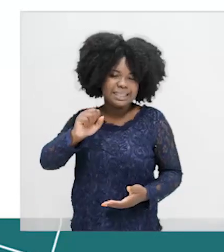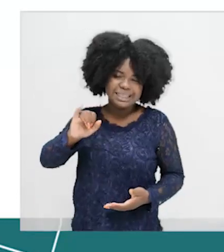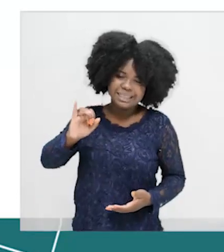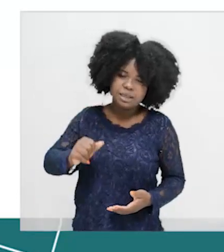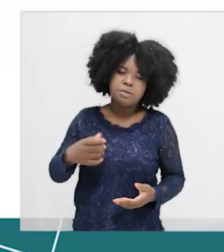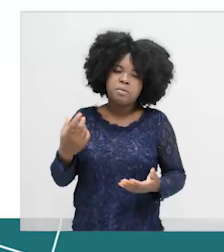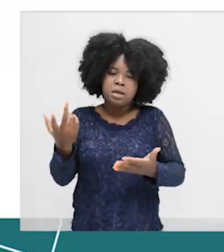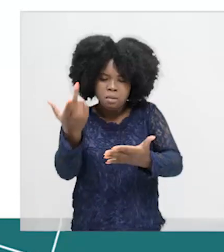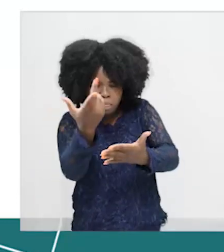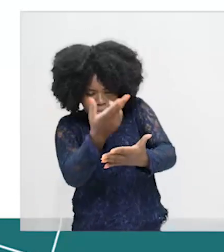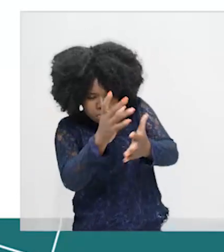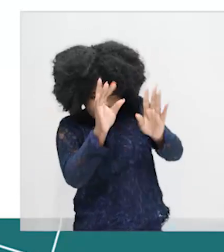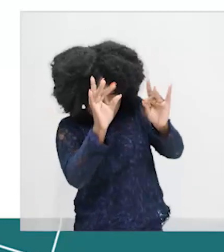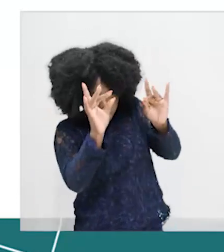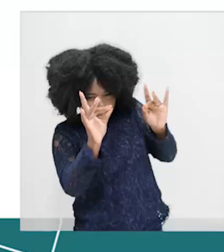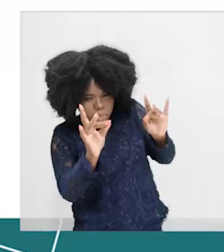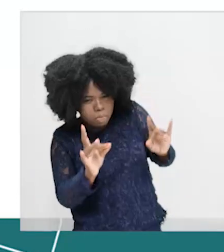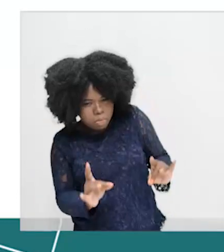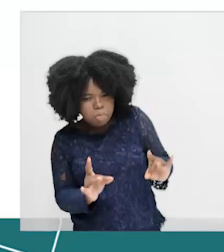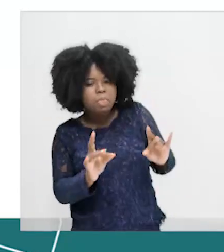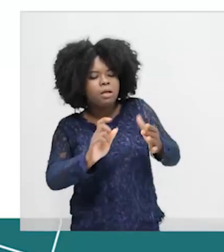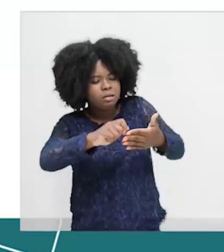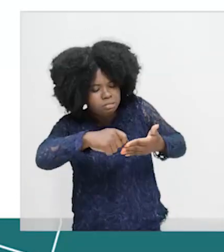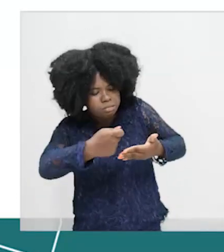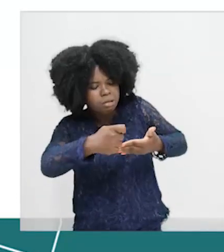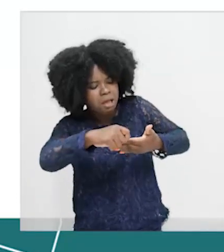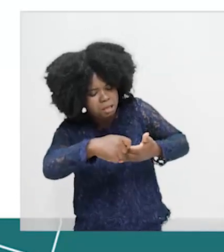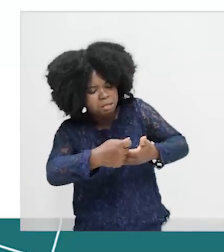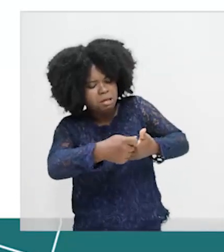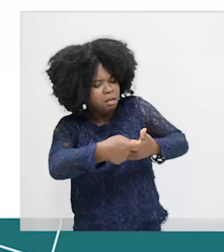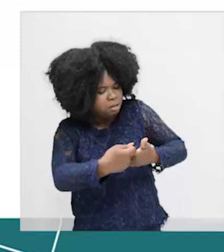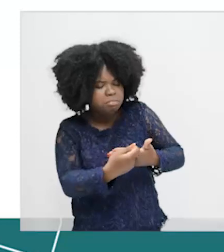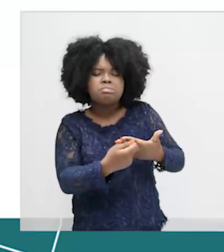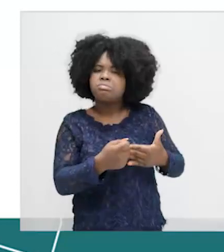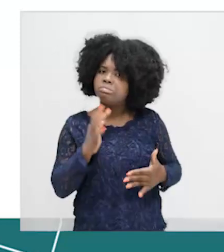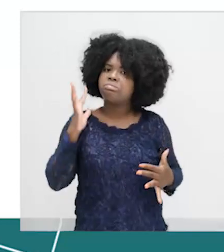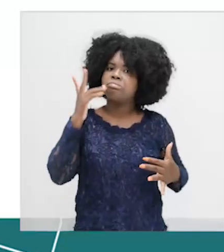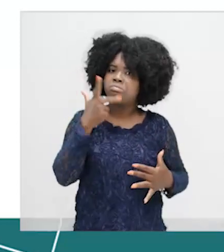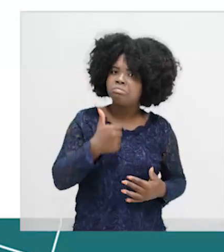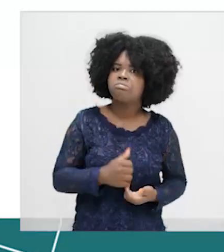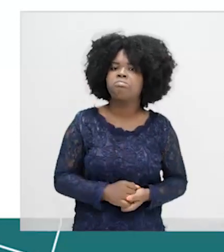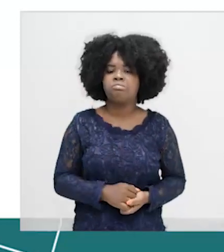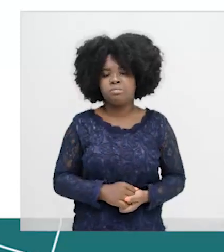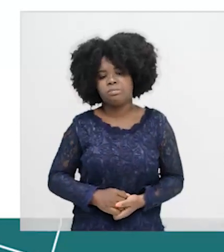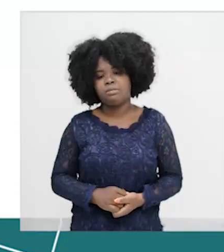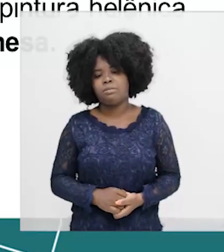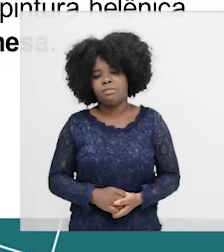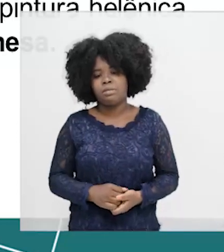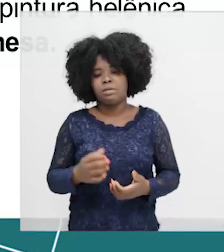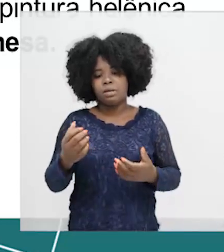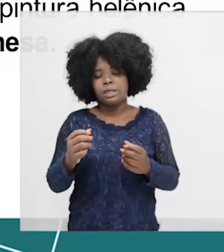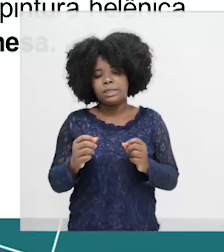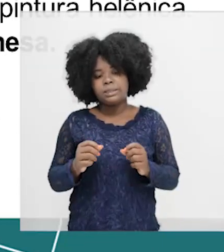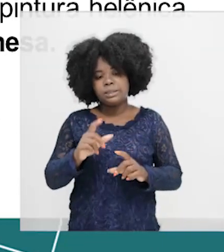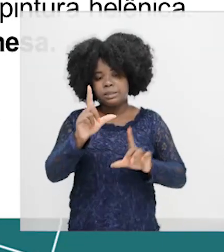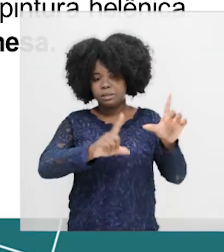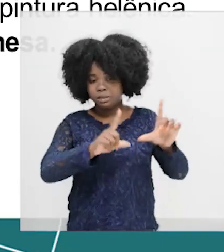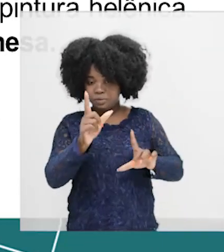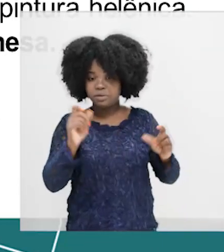bem desenhado, muito bem bordado, decorado, montado, né? E os desenhos são os mais fabulosos